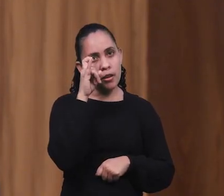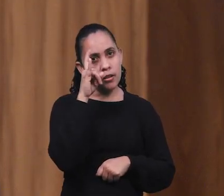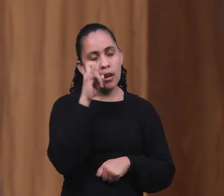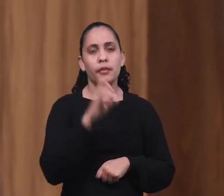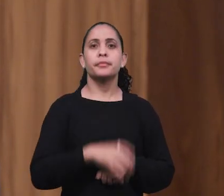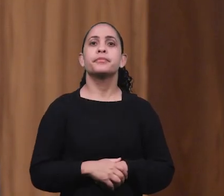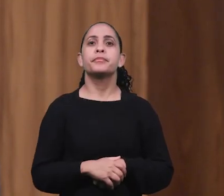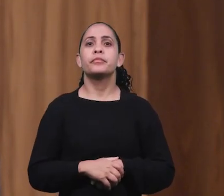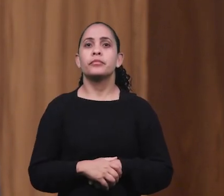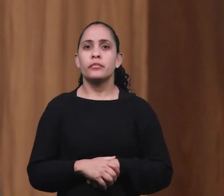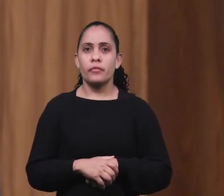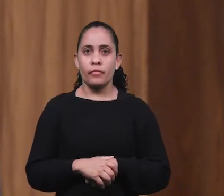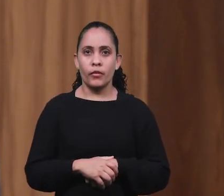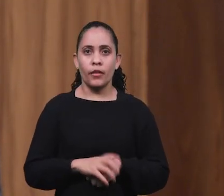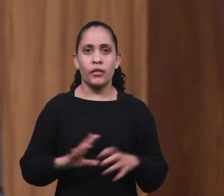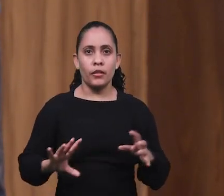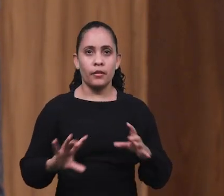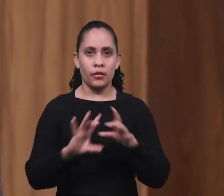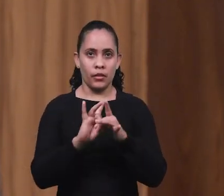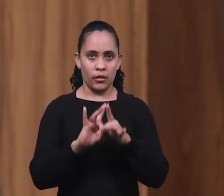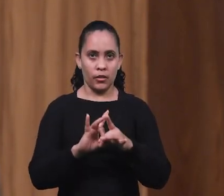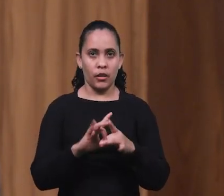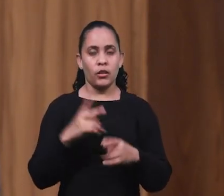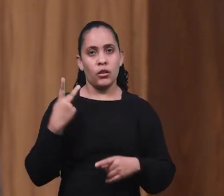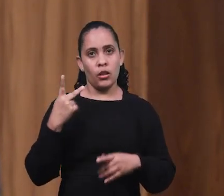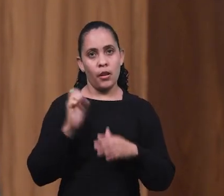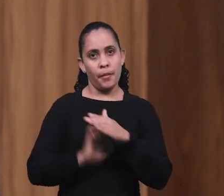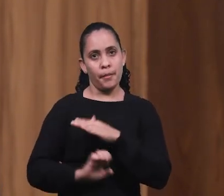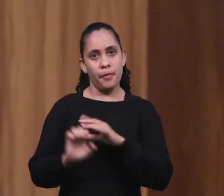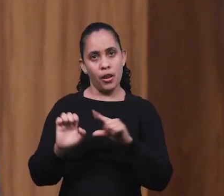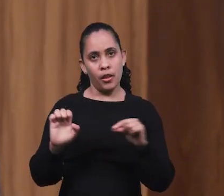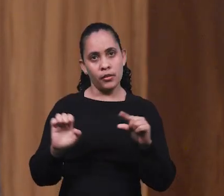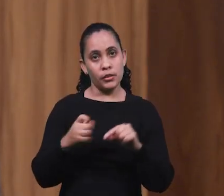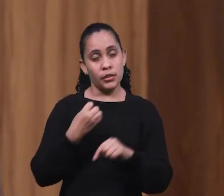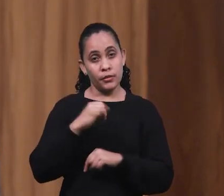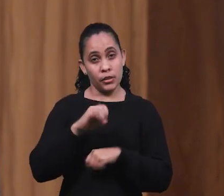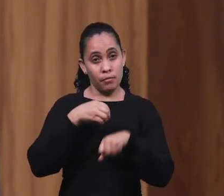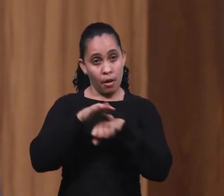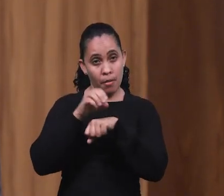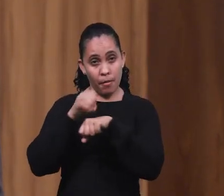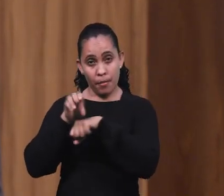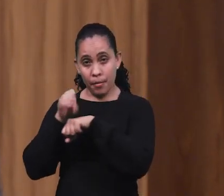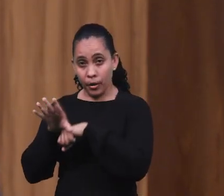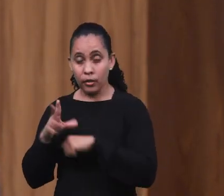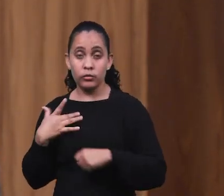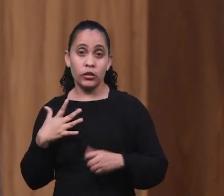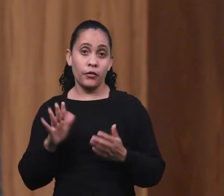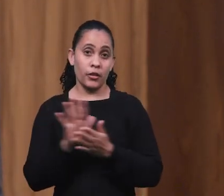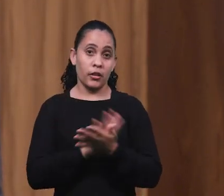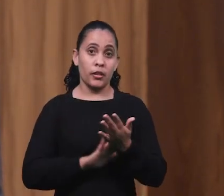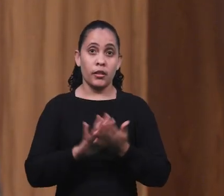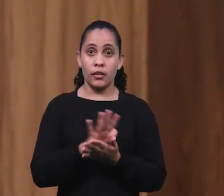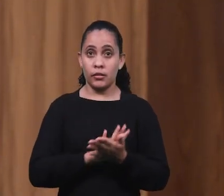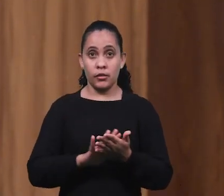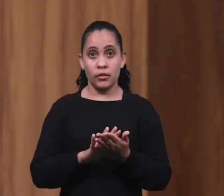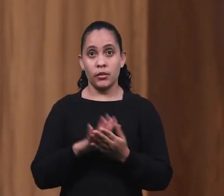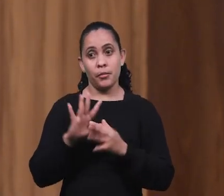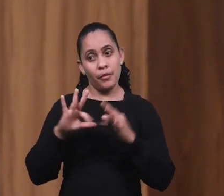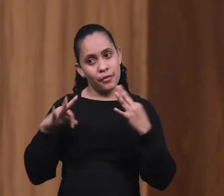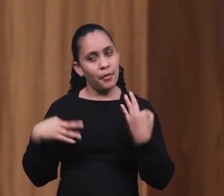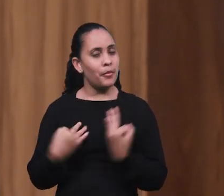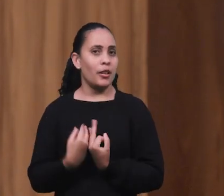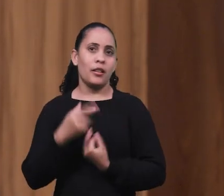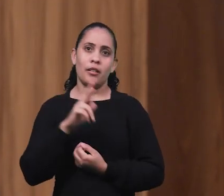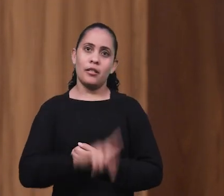Instagram, você faz ali um patrocínio da sua empresa. Se você não divulga, e olha, não adianta divulgar só